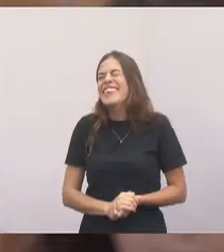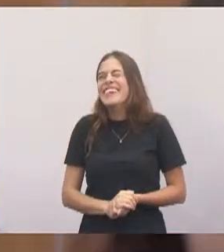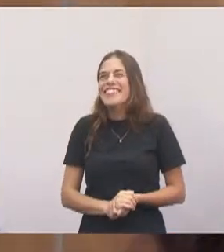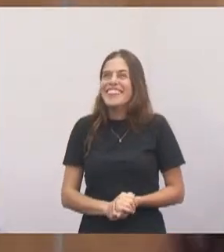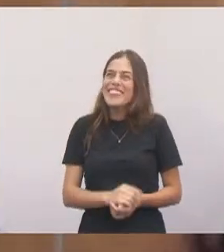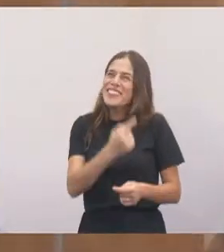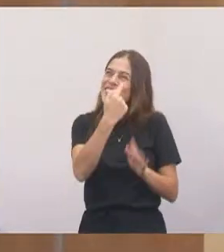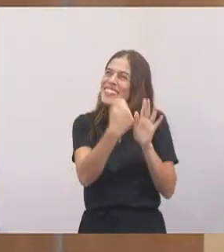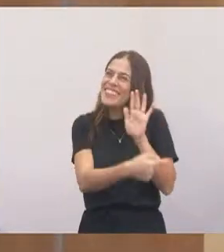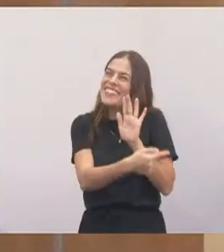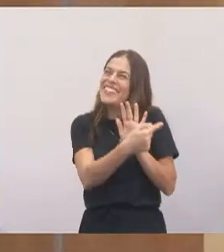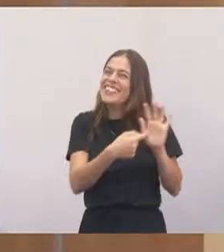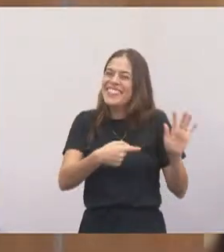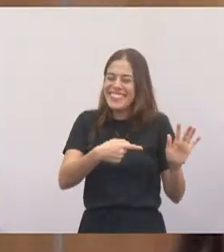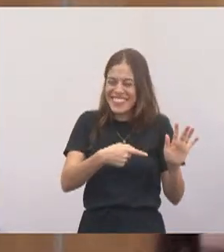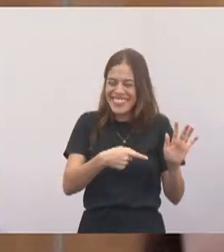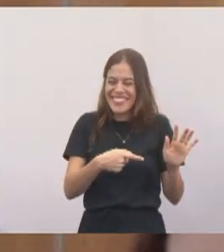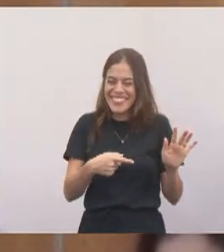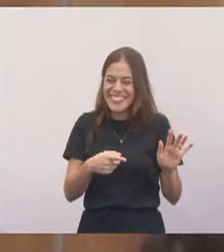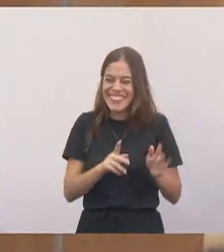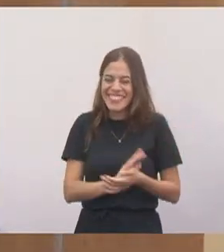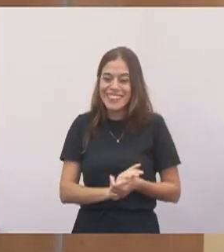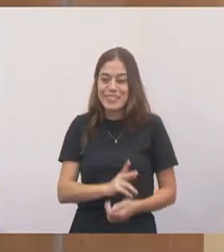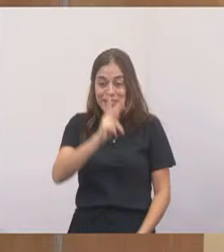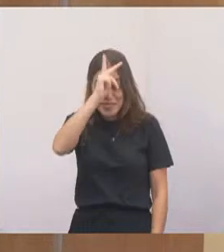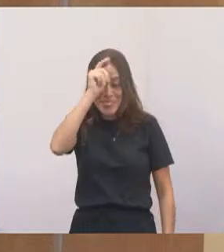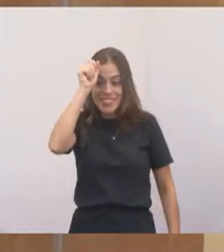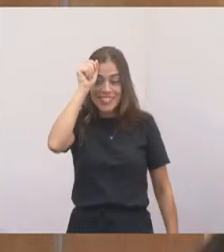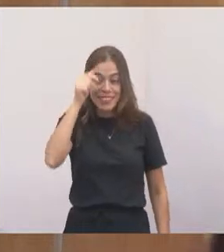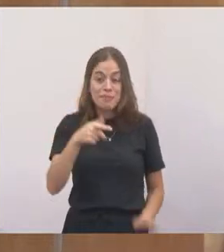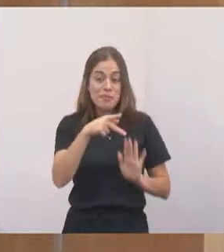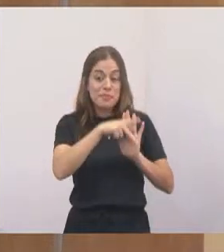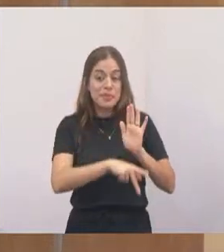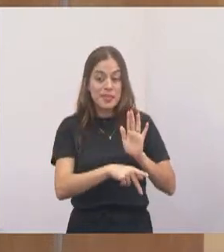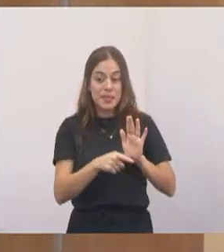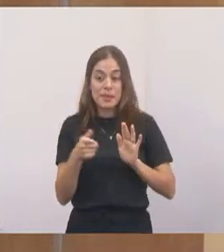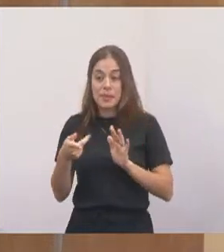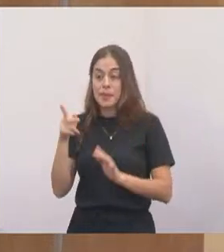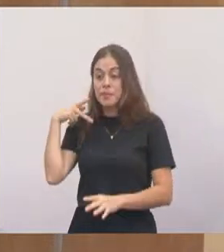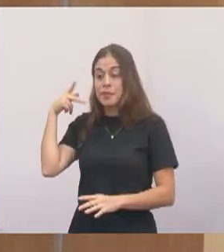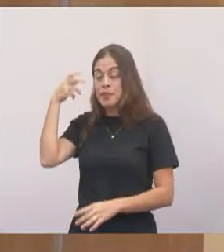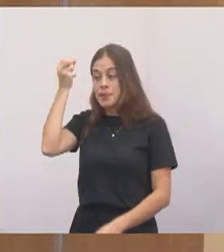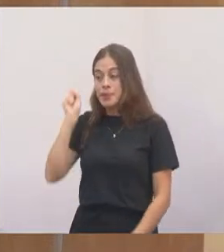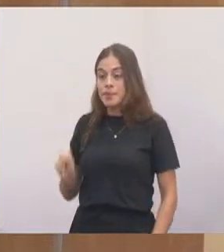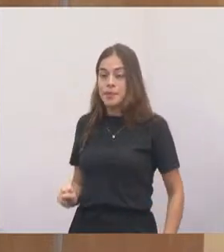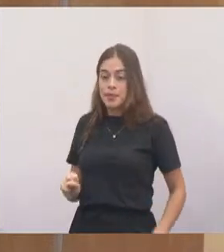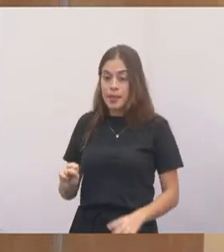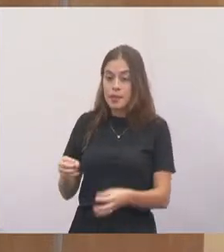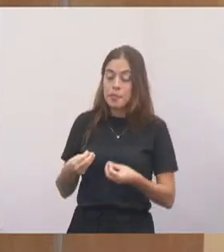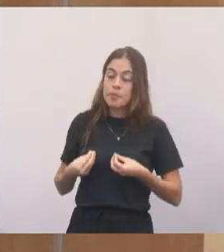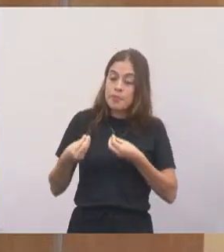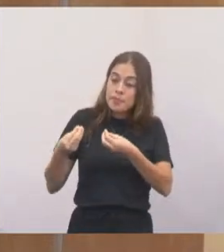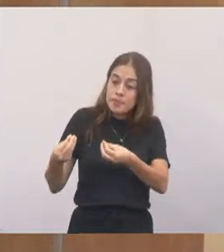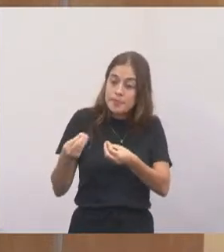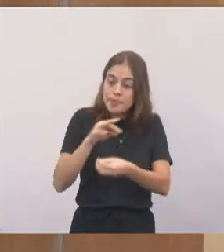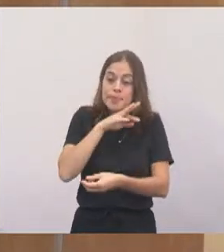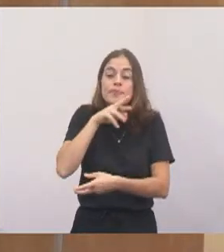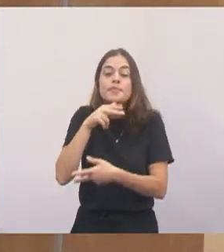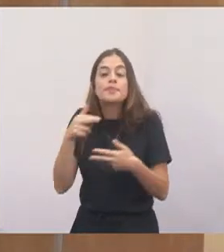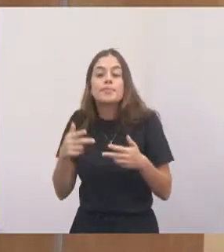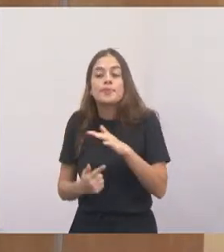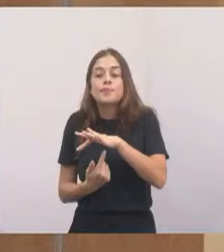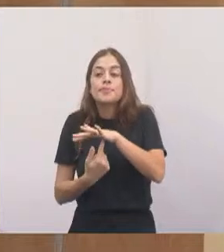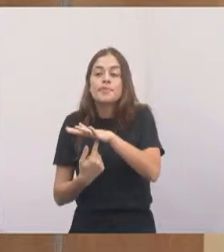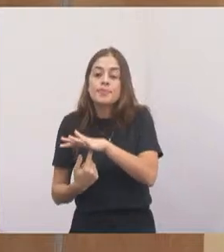do prefeito Isaías José de Santana em relação ao projeto da vereadora Sônia da Pata sobre adoção de animais nas